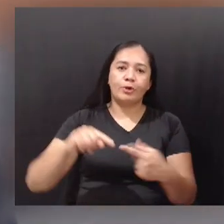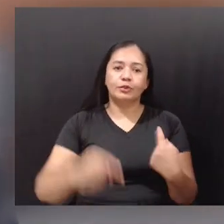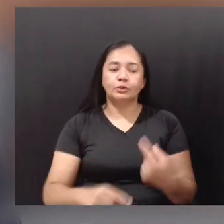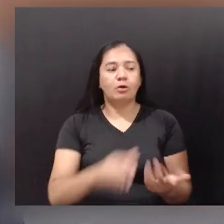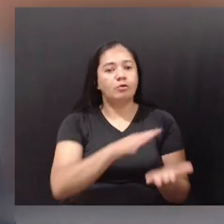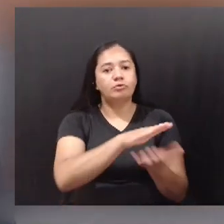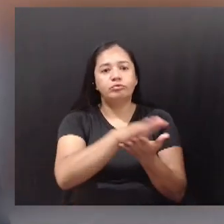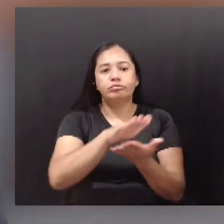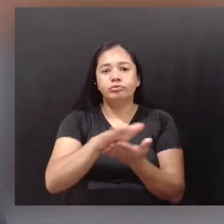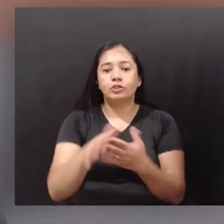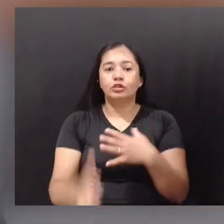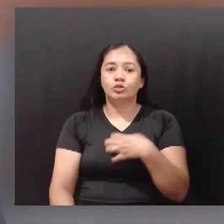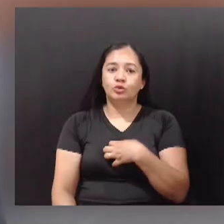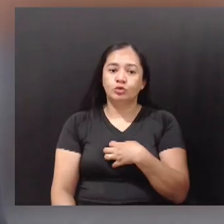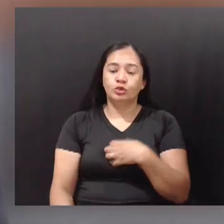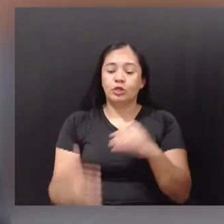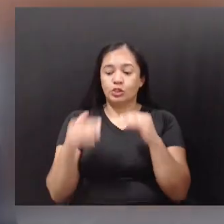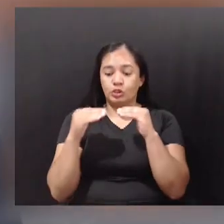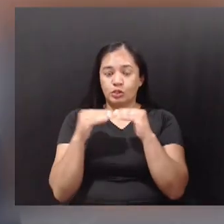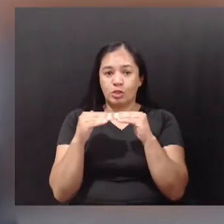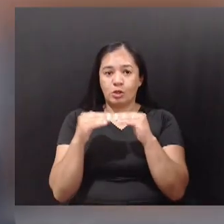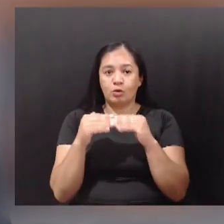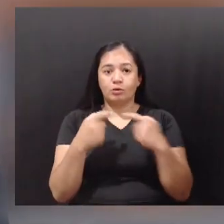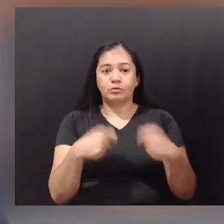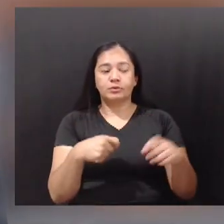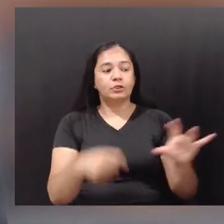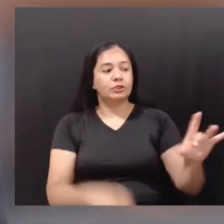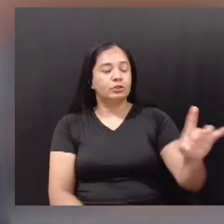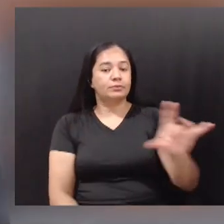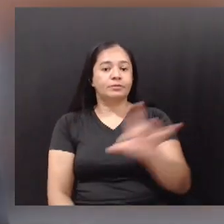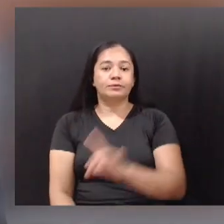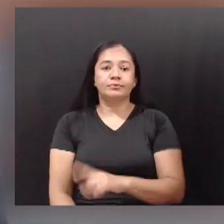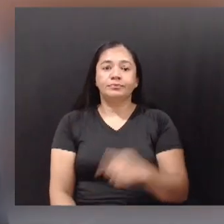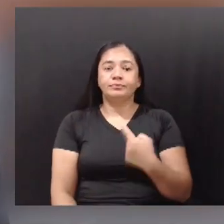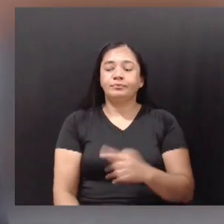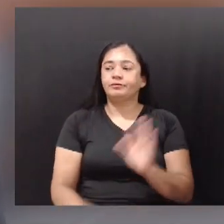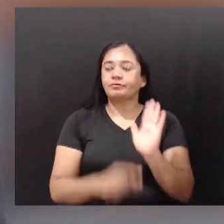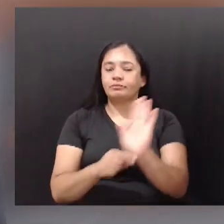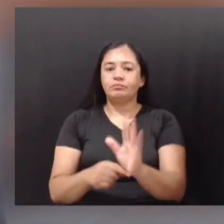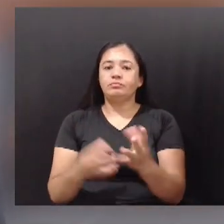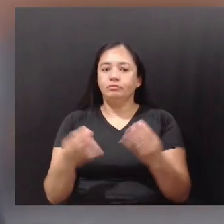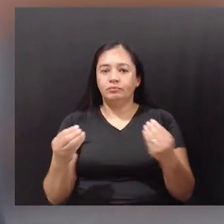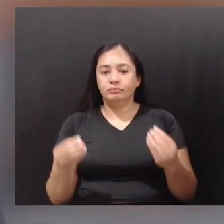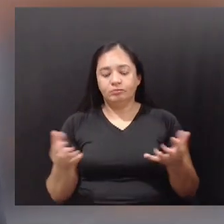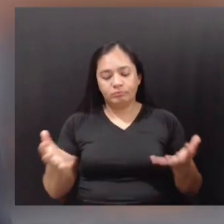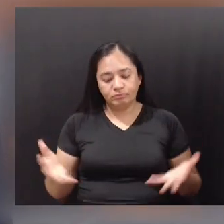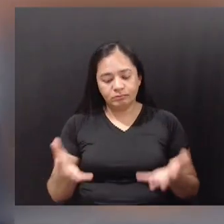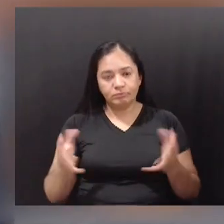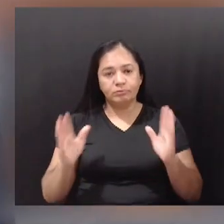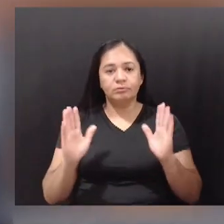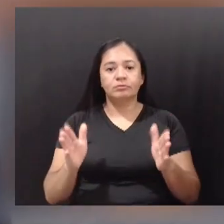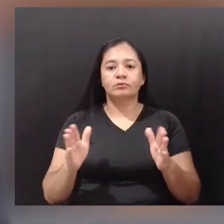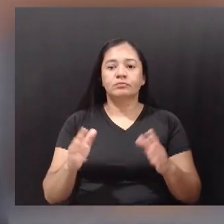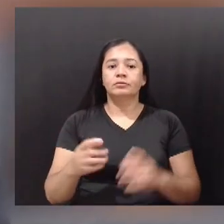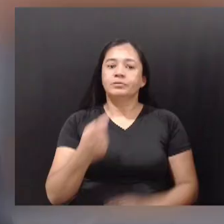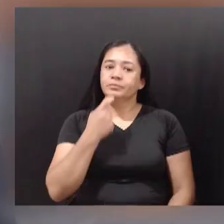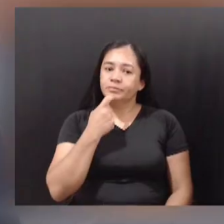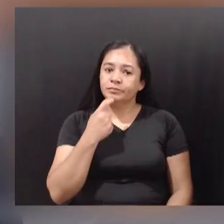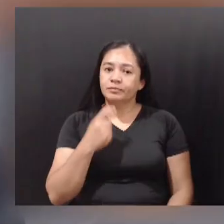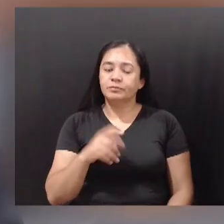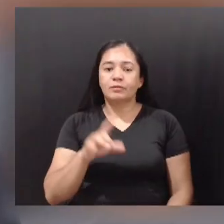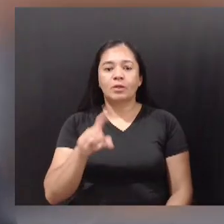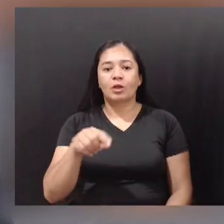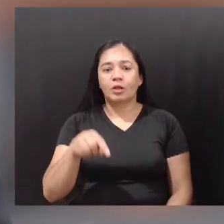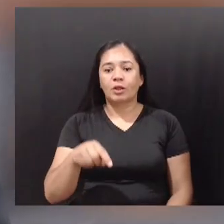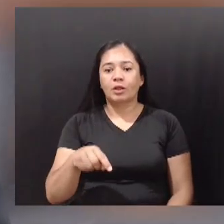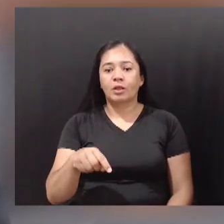a necessidade desses hospitais. Então a gente tem ajudado muito e contribuído com o município de Campinas, não só através do Mário Gatti,